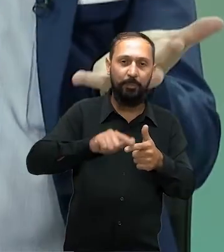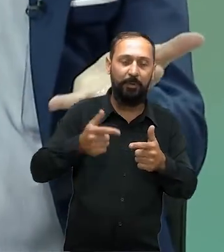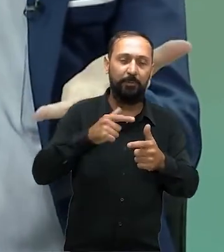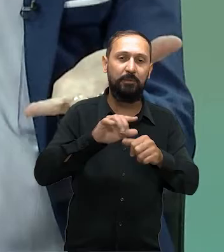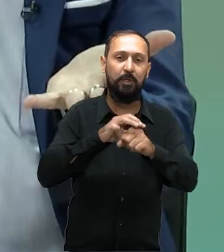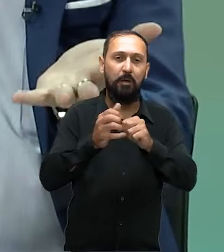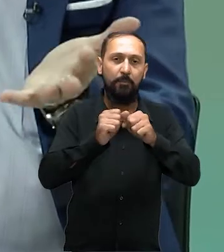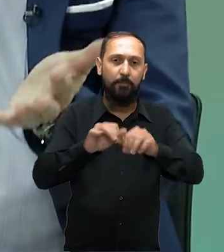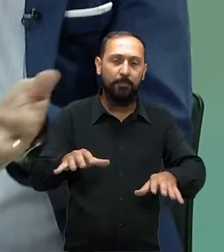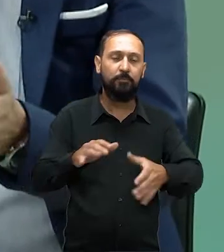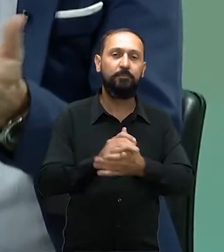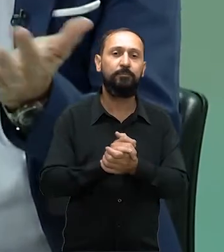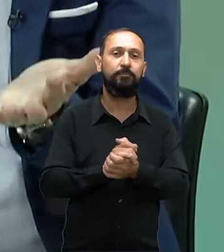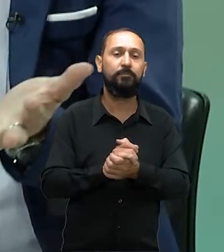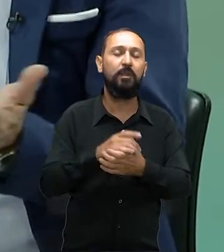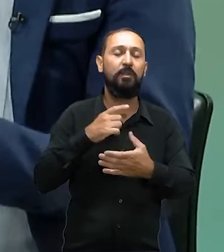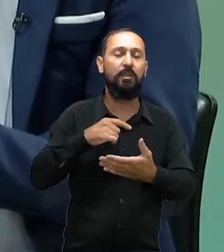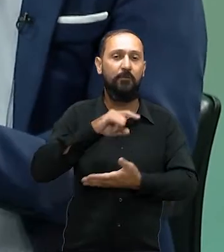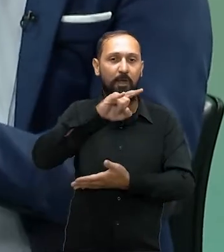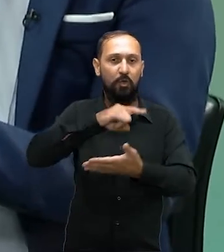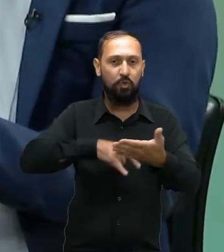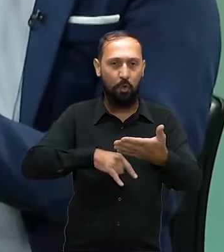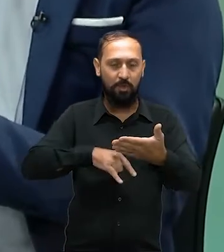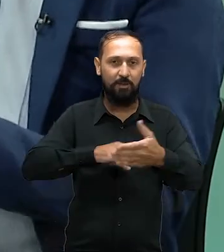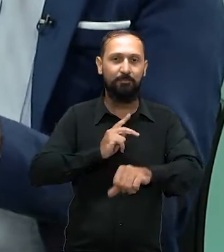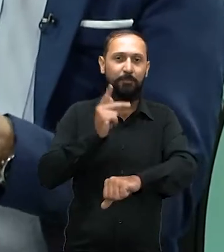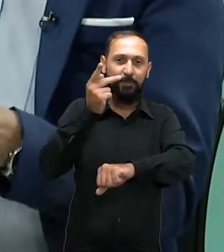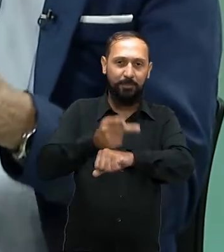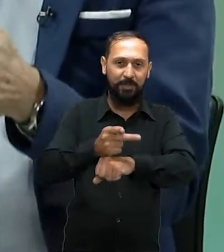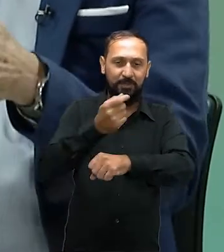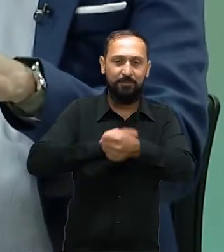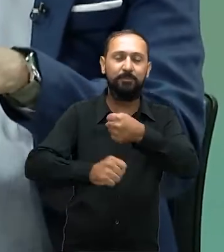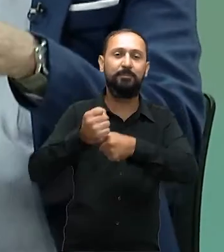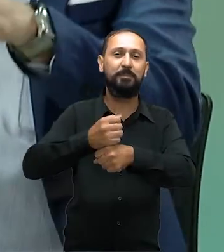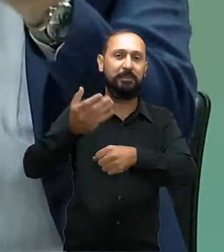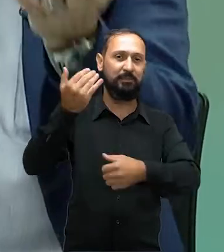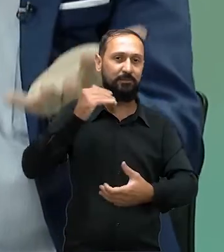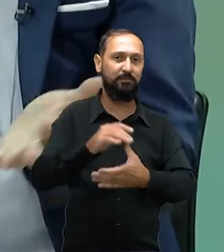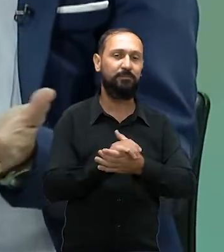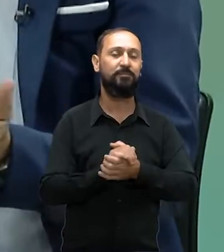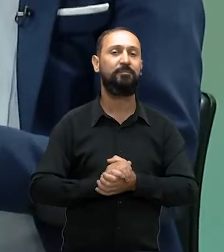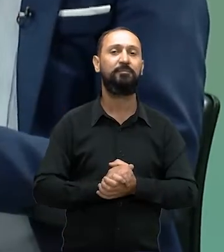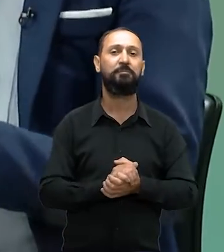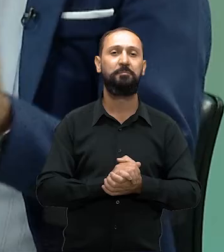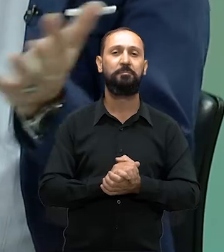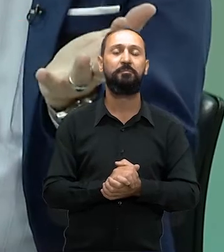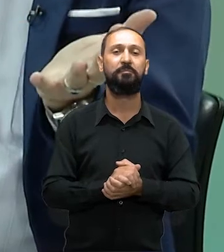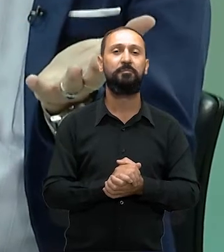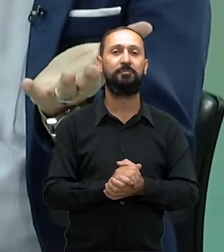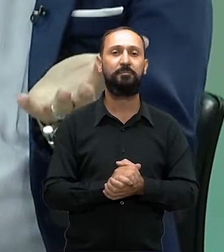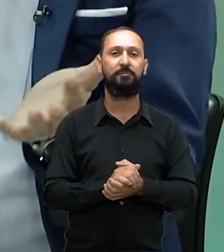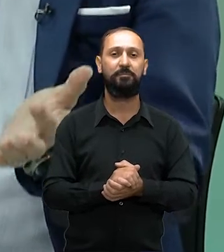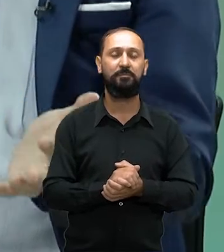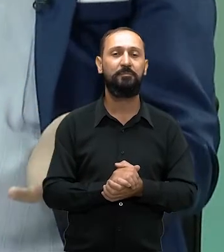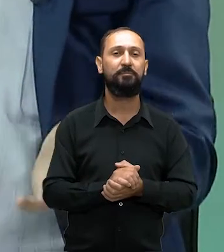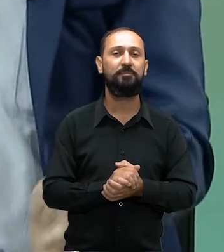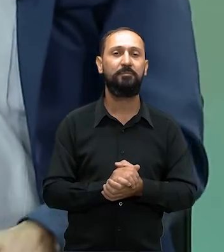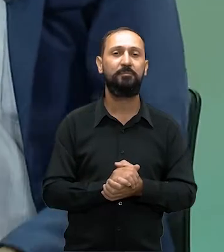nós lançamos a nota premiada o ano passado e, com isso,